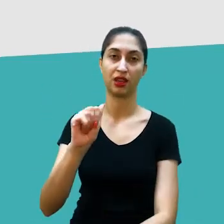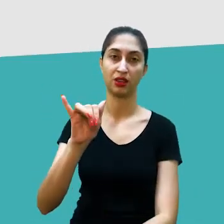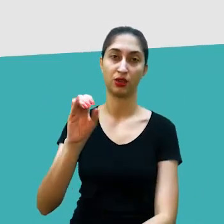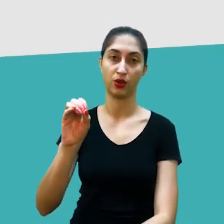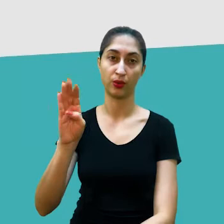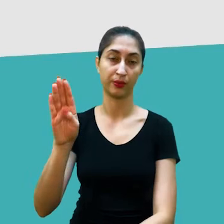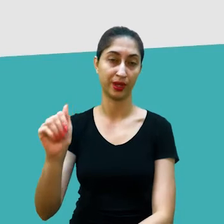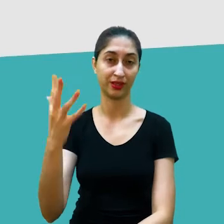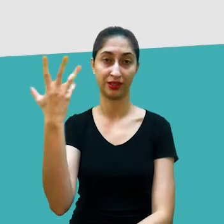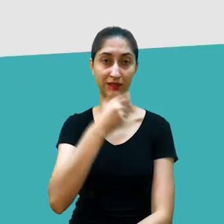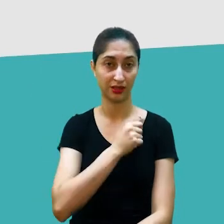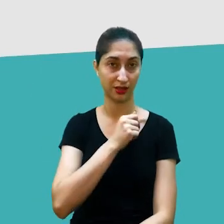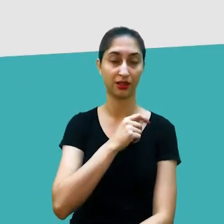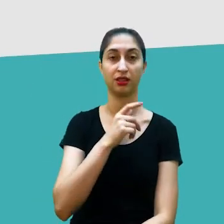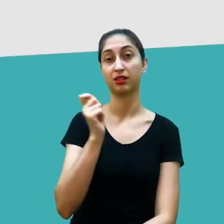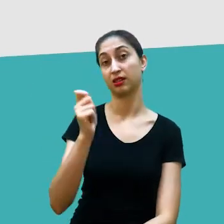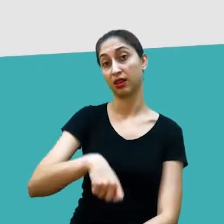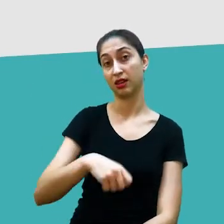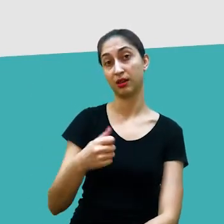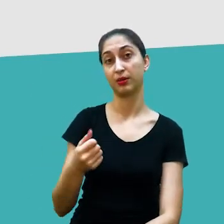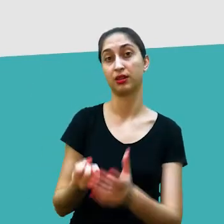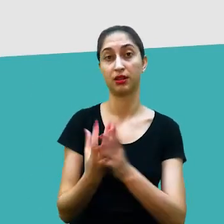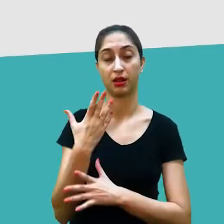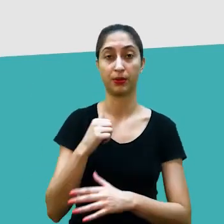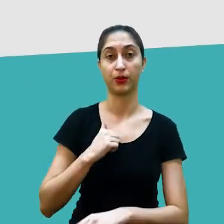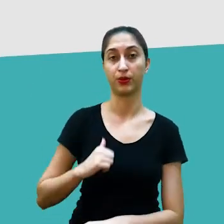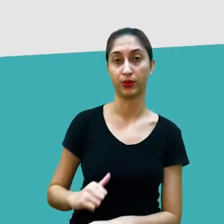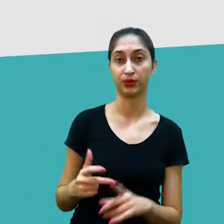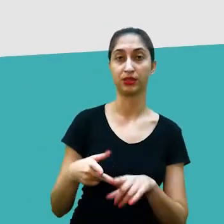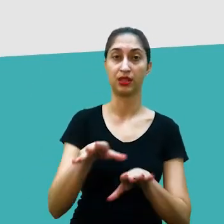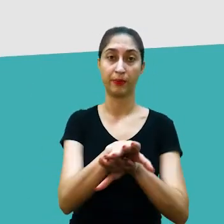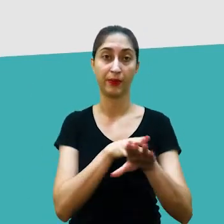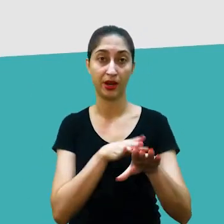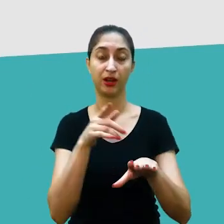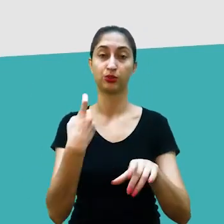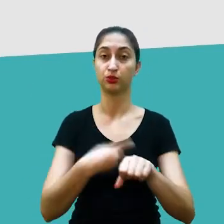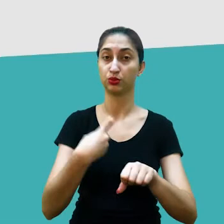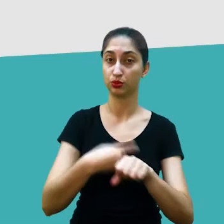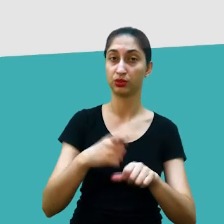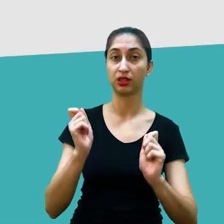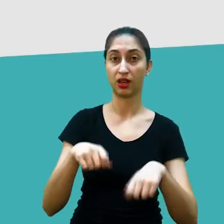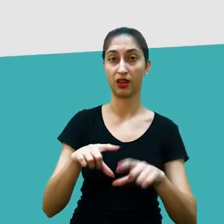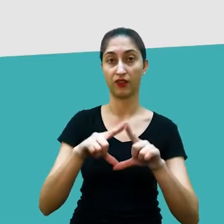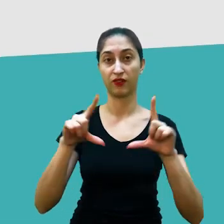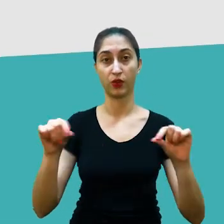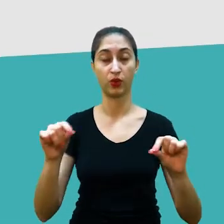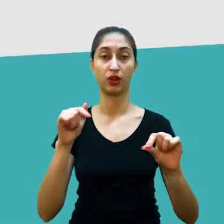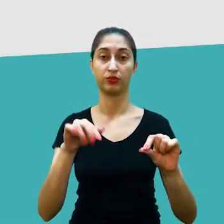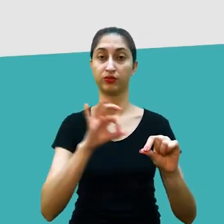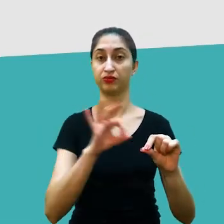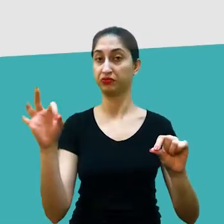trabalhada de uma forma que você pode construir bolsas, sapatos, pela resistência da folha. Quer dizer, a gente tem